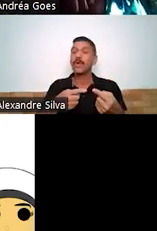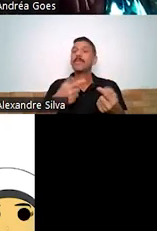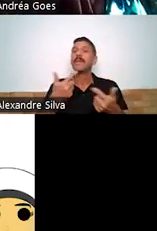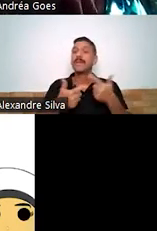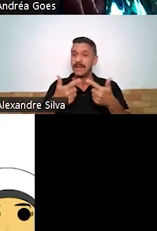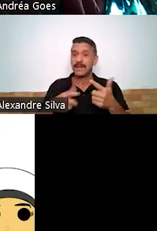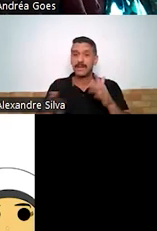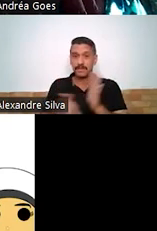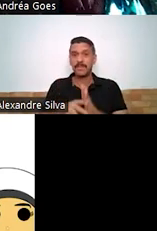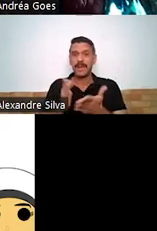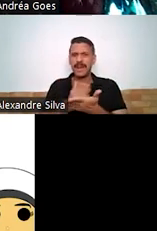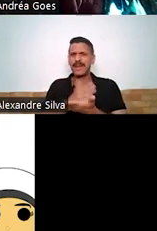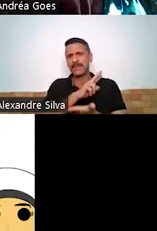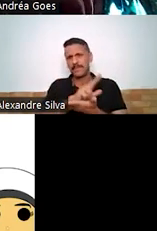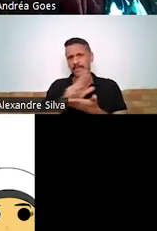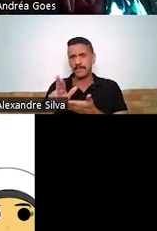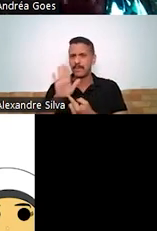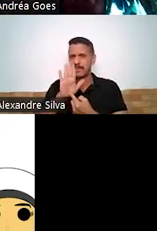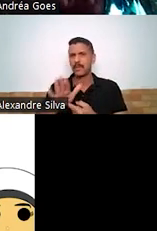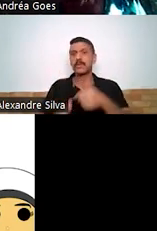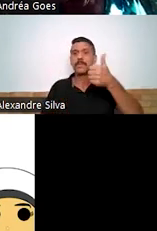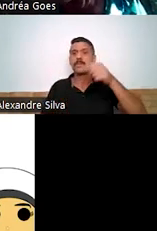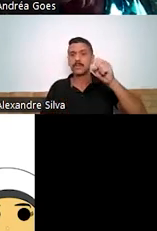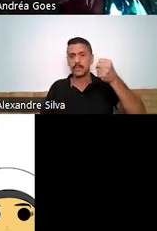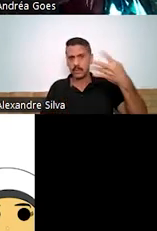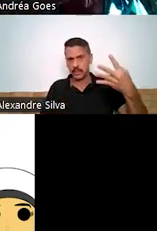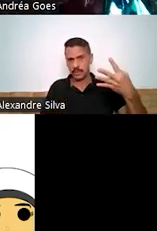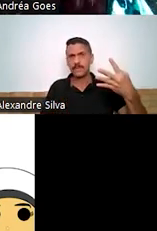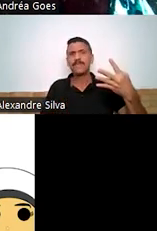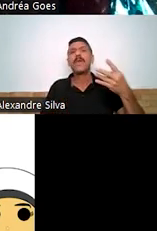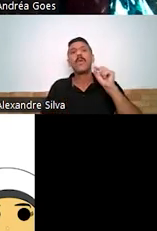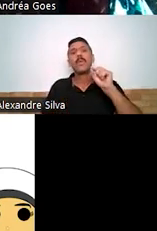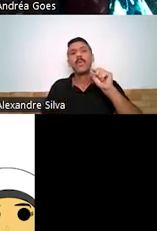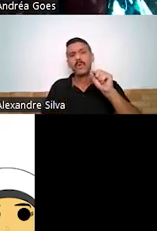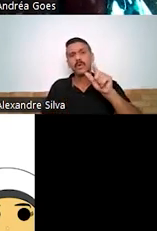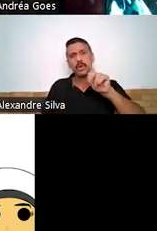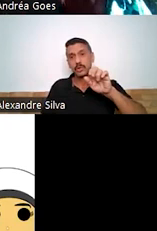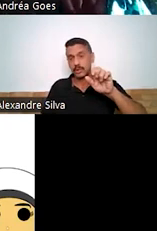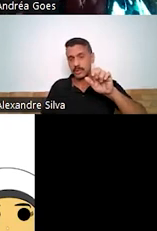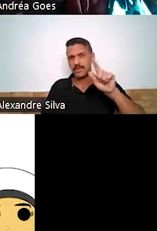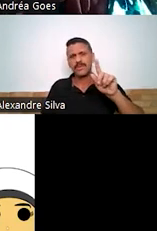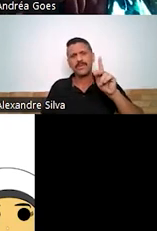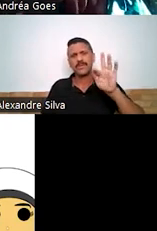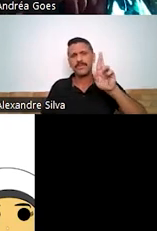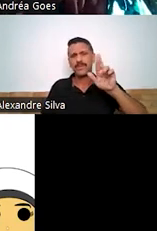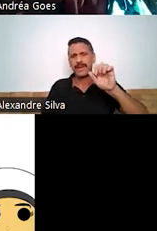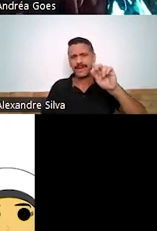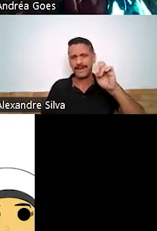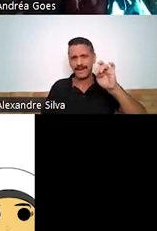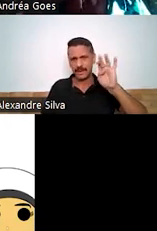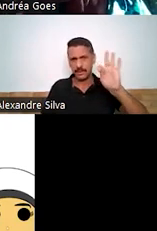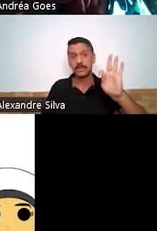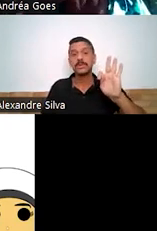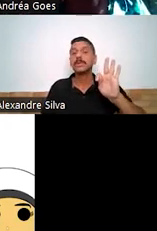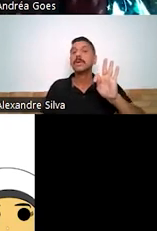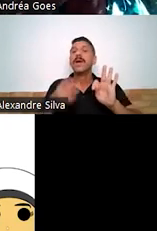já com essas obras todas, como eu disse, 1984, George Orwell, Fahrenheit, Ray Bradbury. Então, a